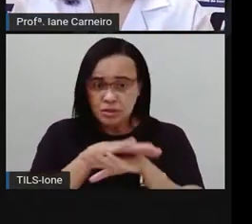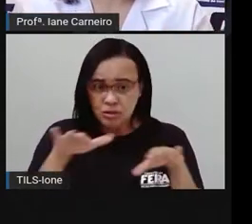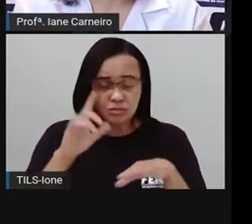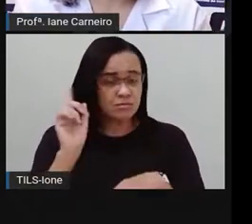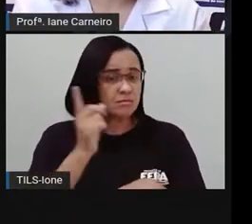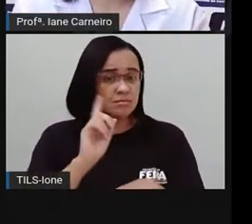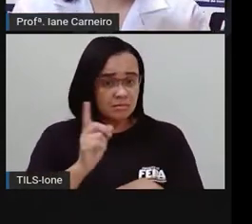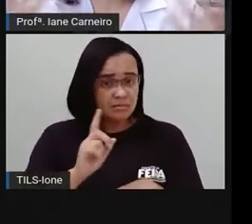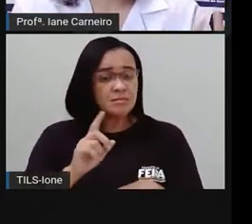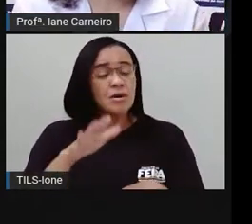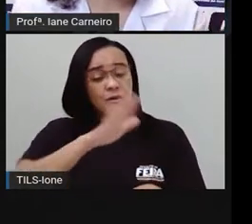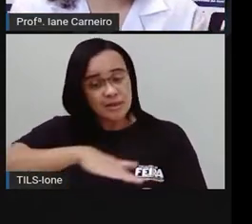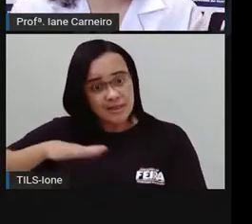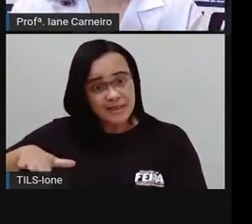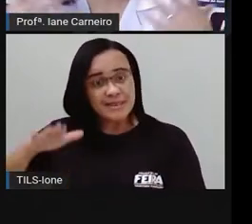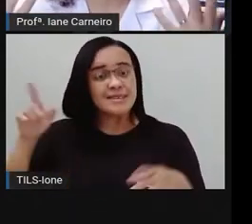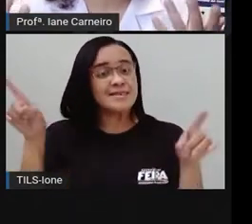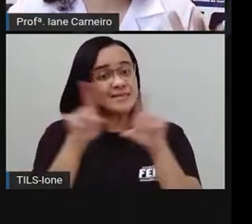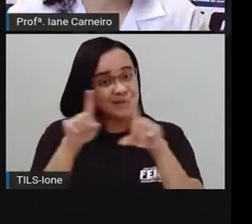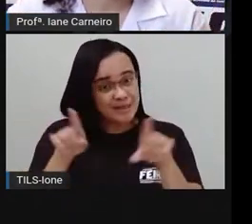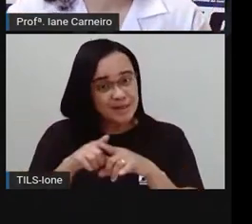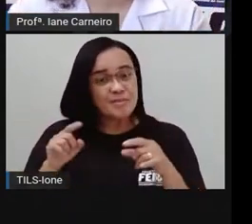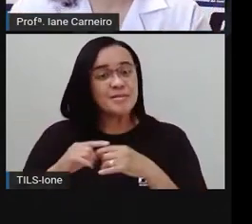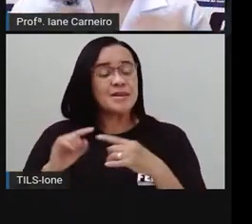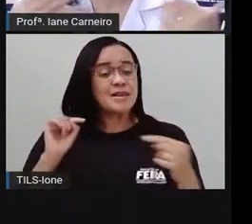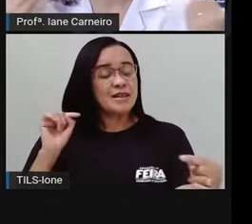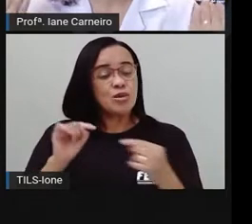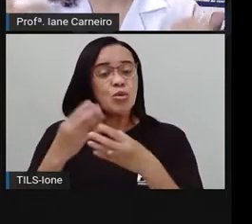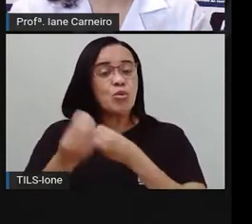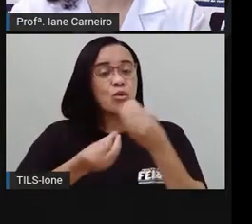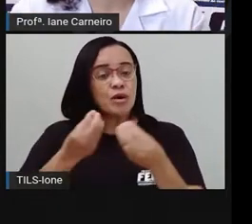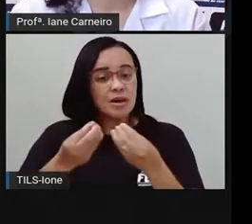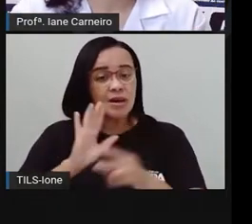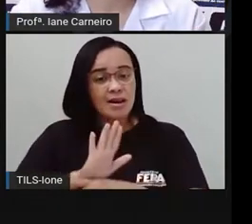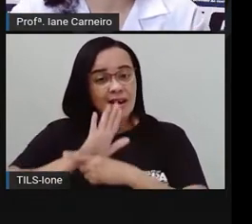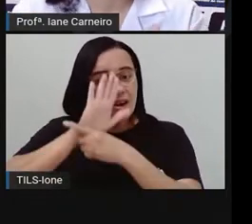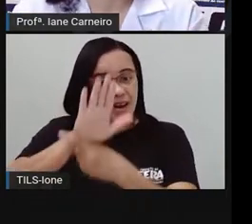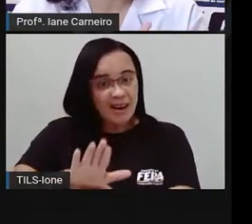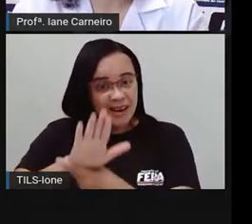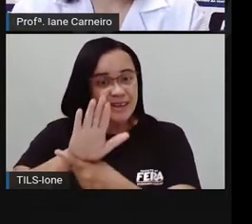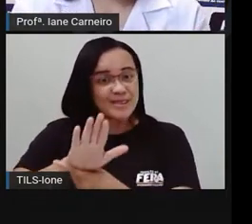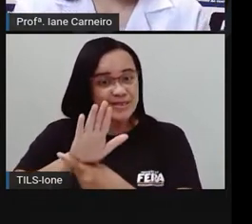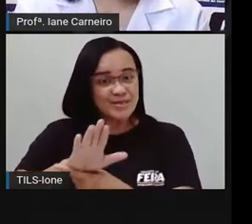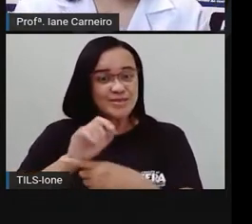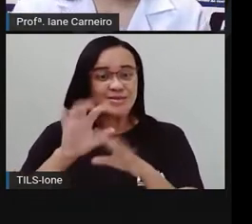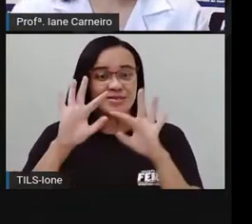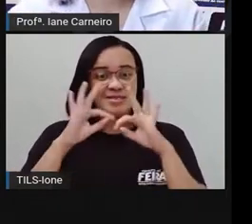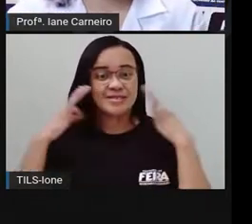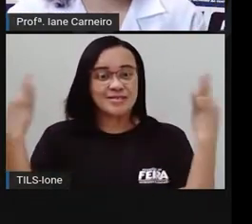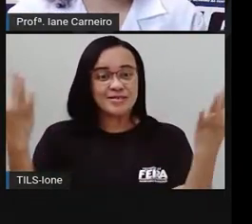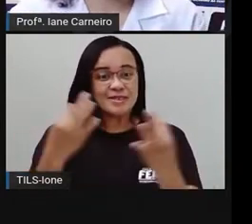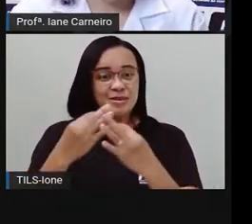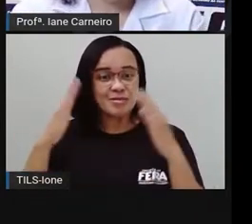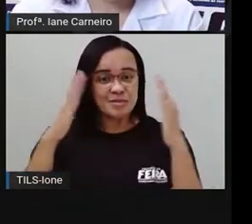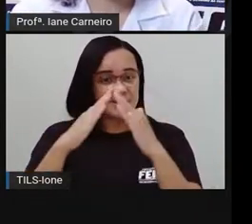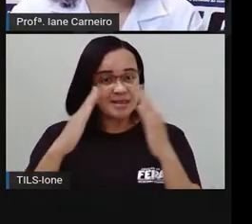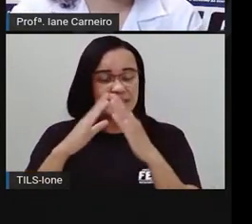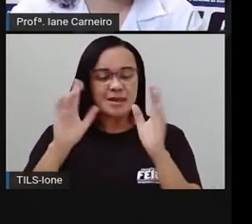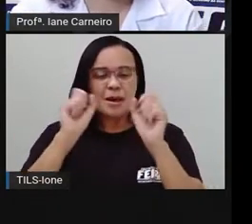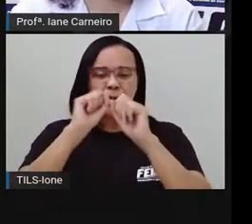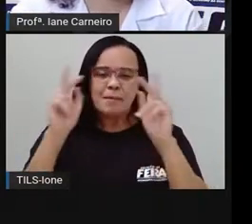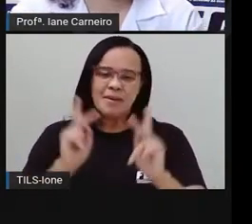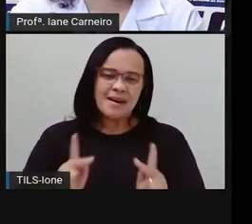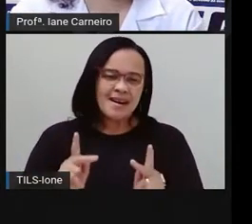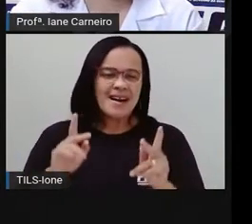casa tem que colaborar, contribuir para que vocês vivam em harmonia, tá joia? Então vamos lá para a nossa aula, gente.